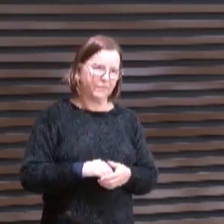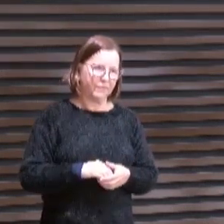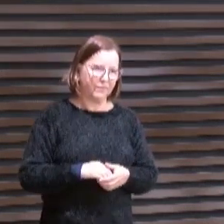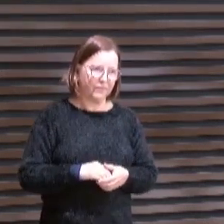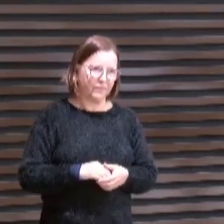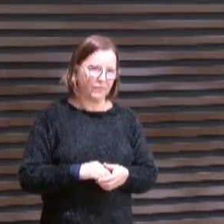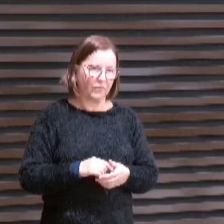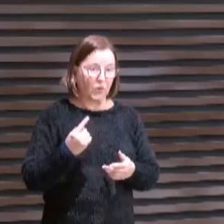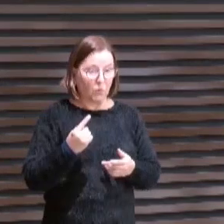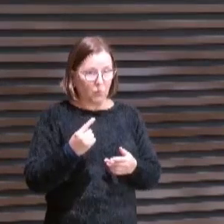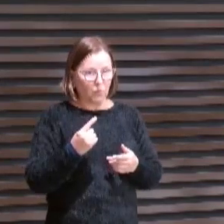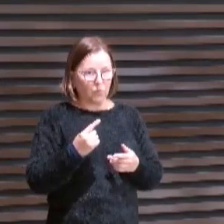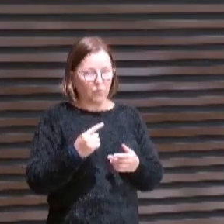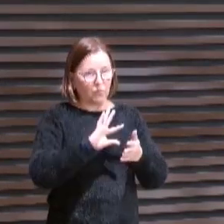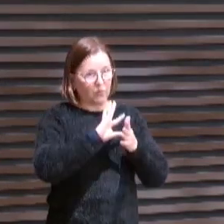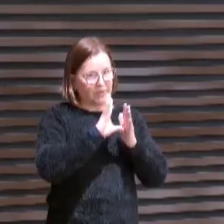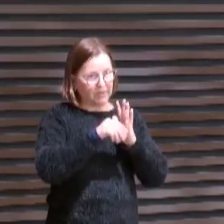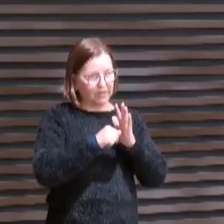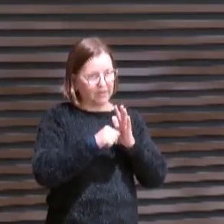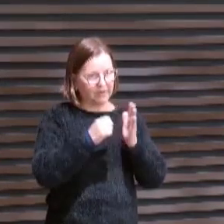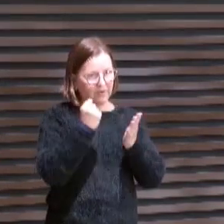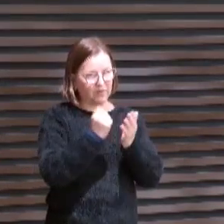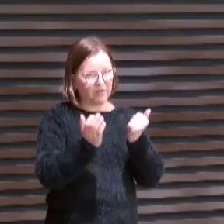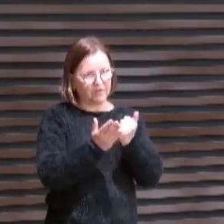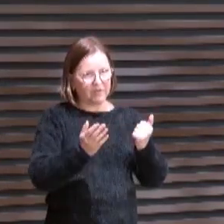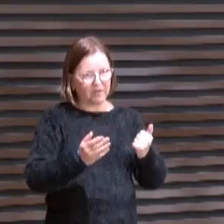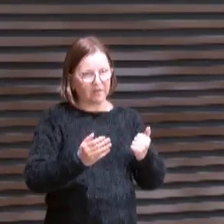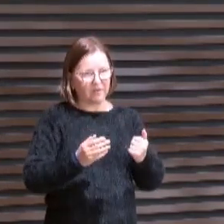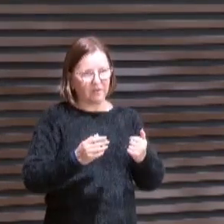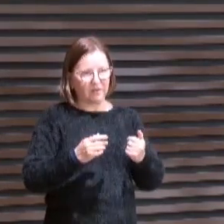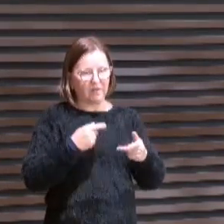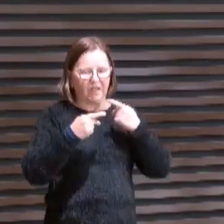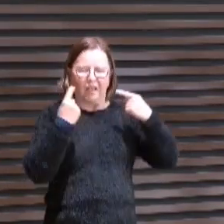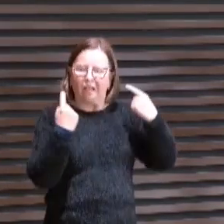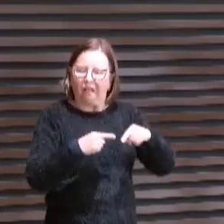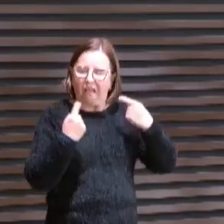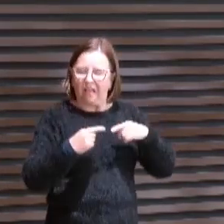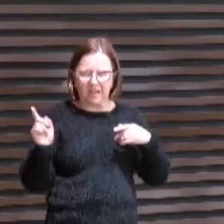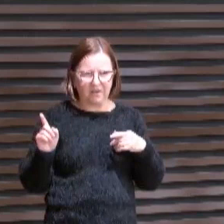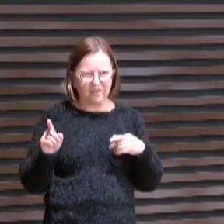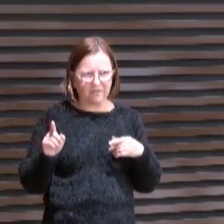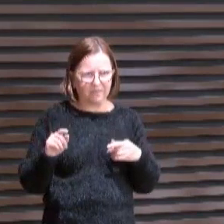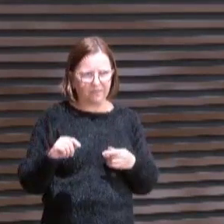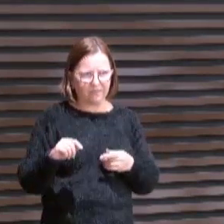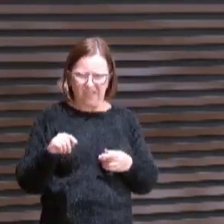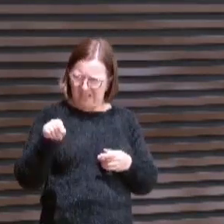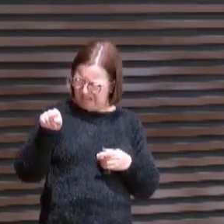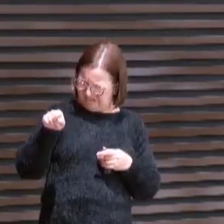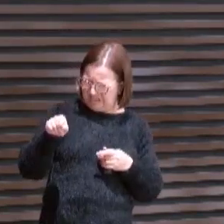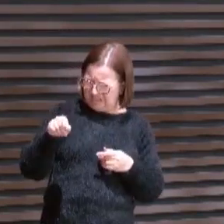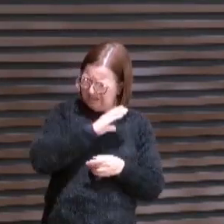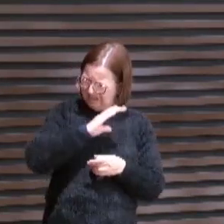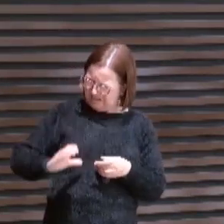Um dos malfeitores crucificados blasfemava contra ele, dizendo: não és tu o Cristo?